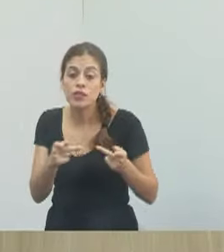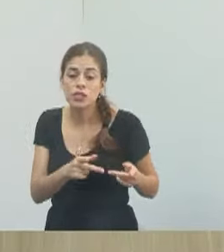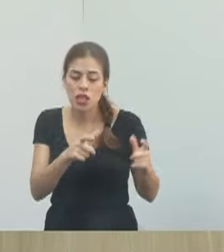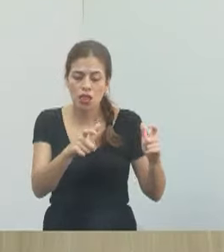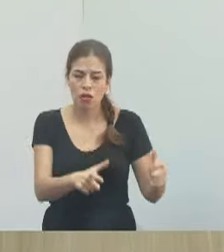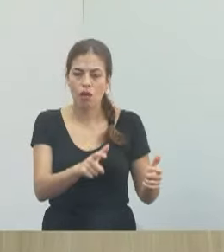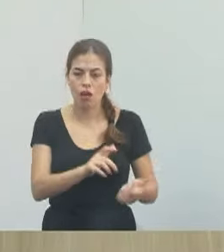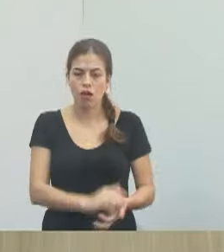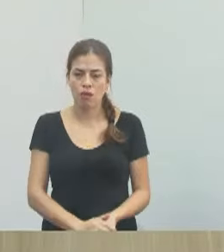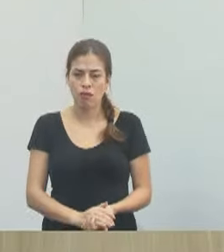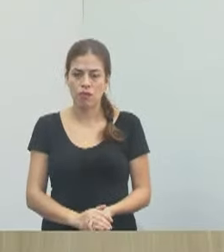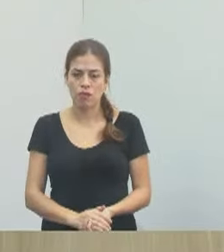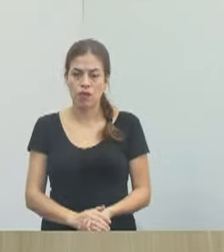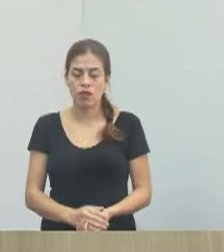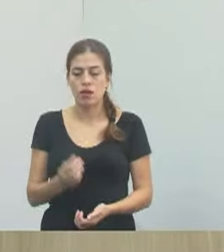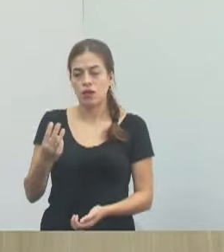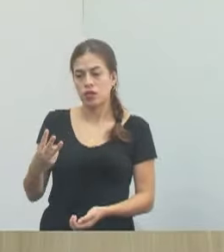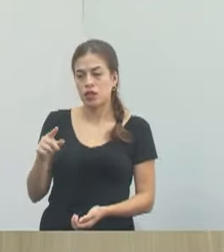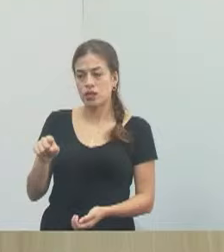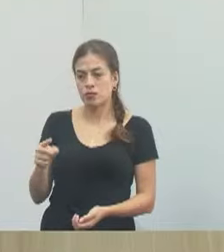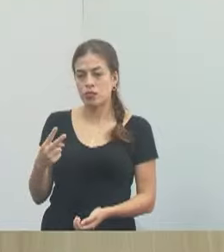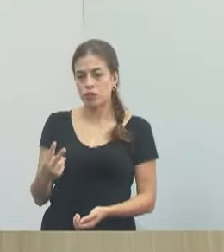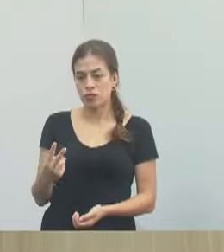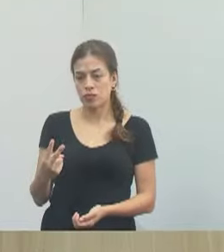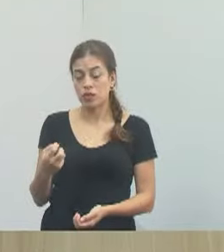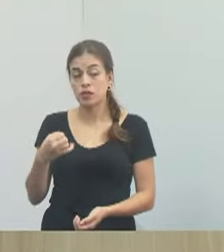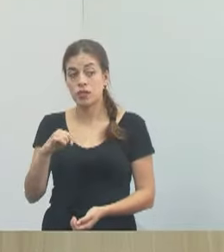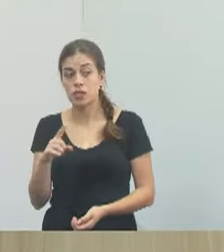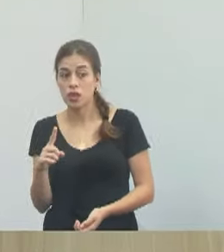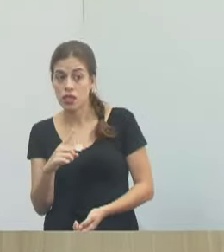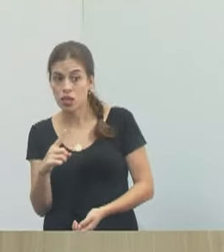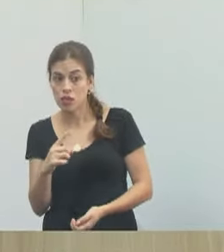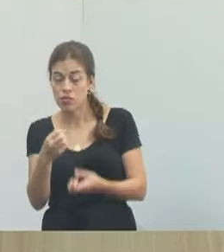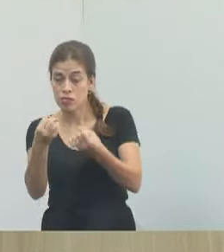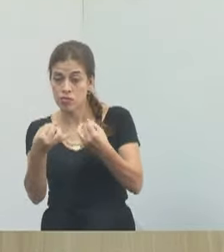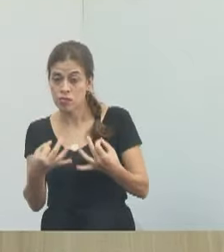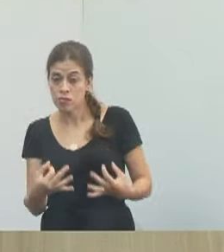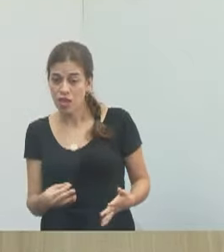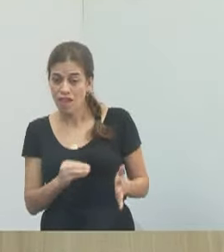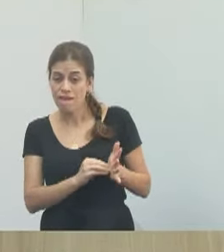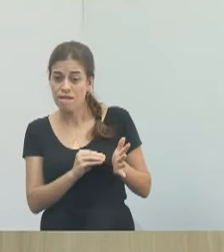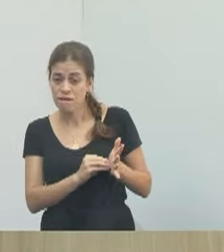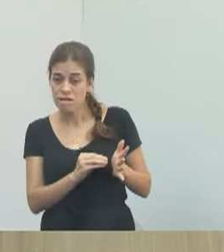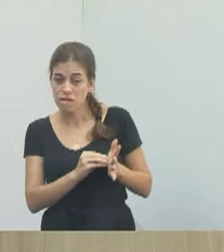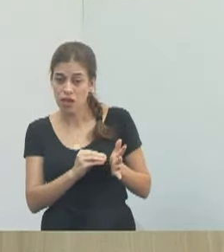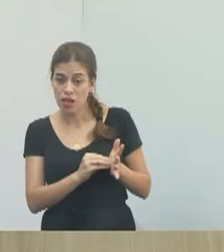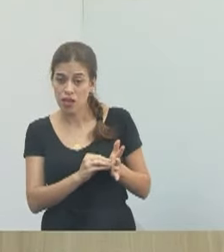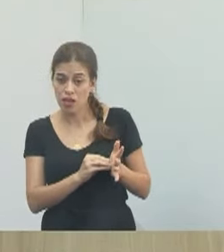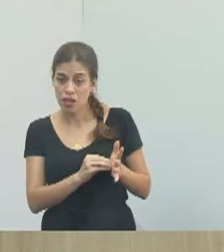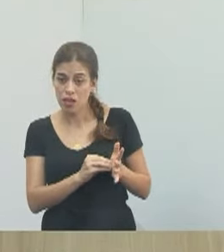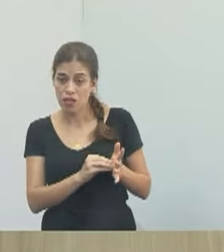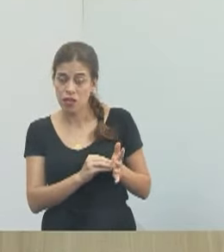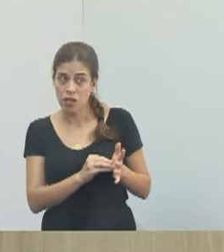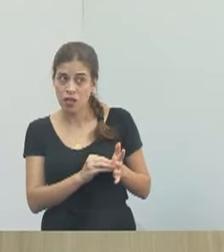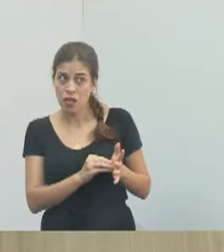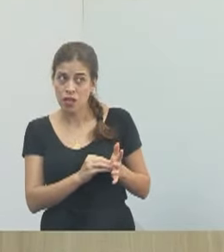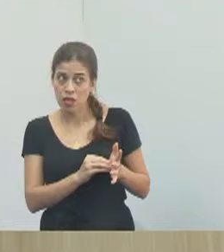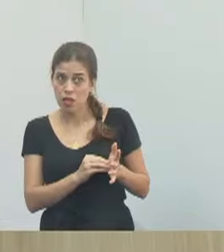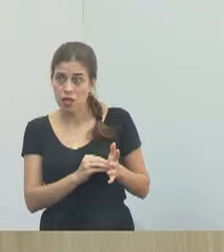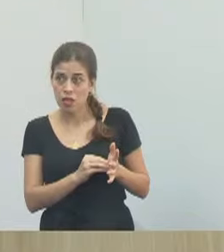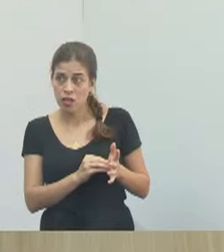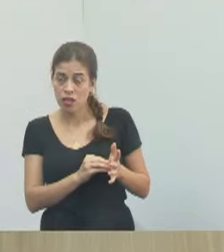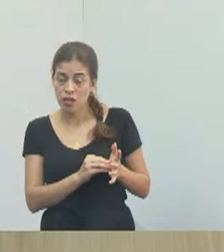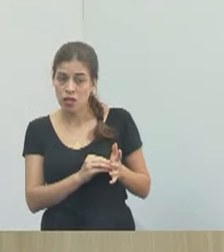local 3.2 em caso negativo justificar a ausência de prevenção no